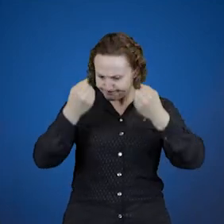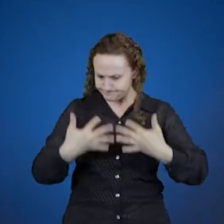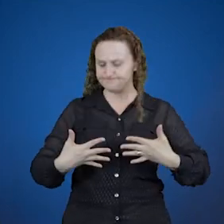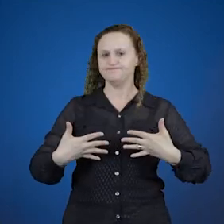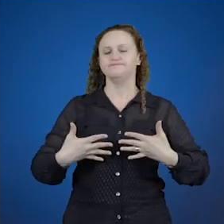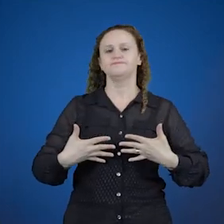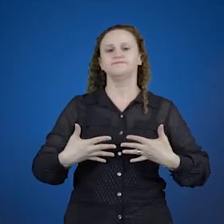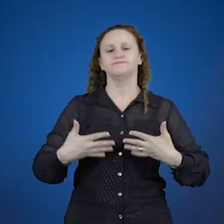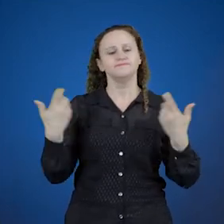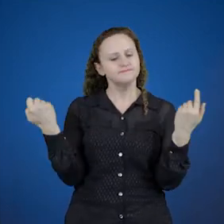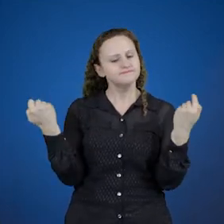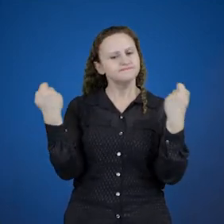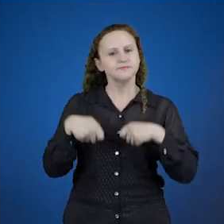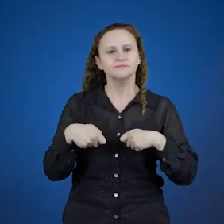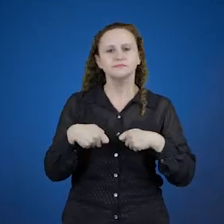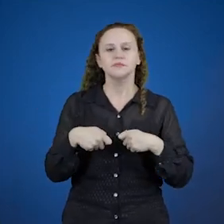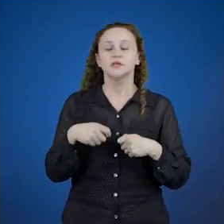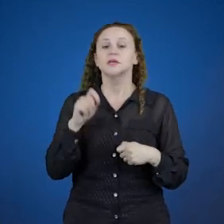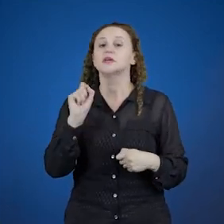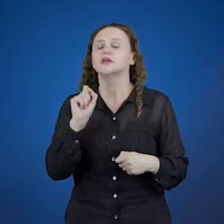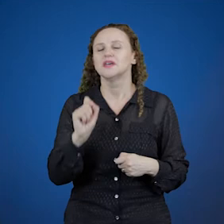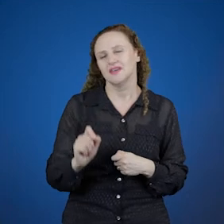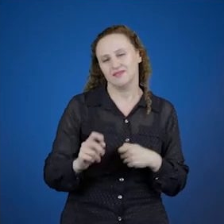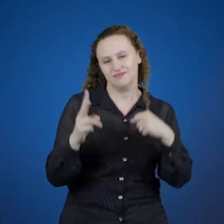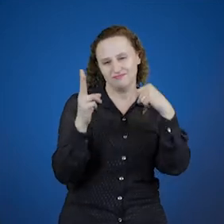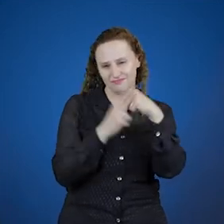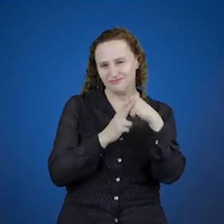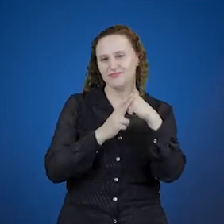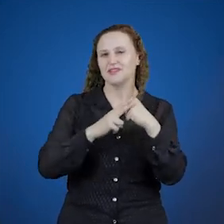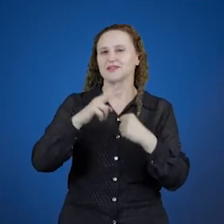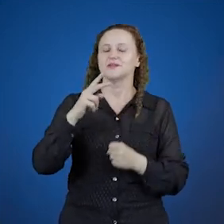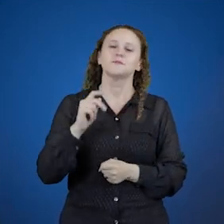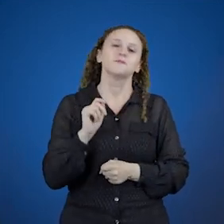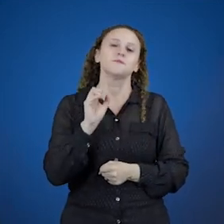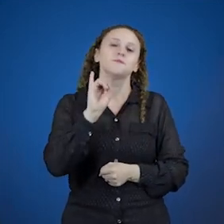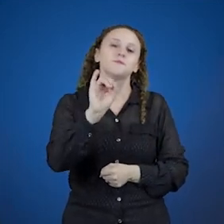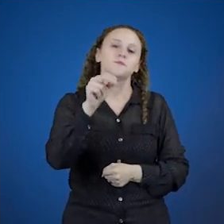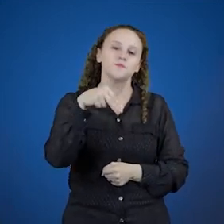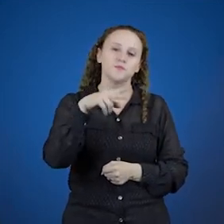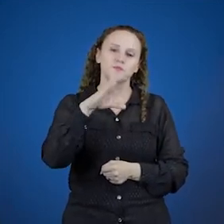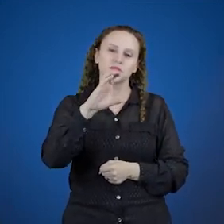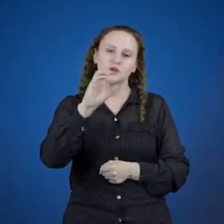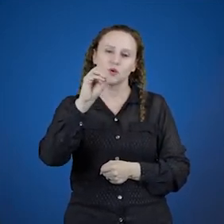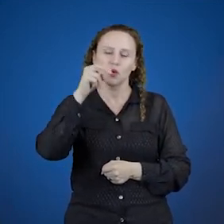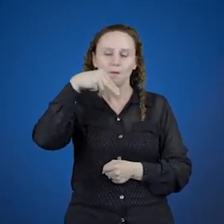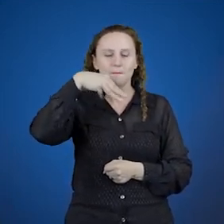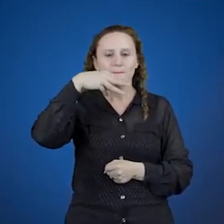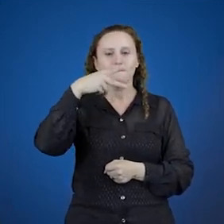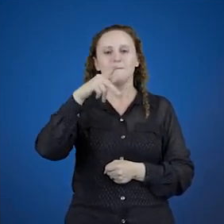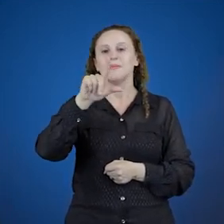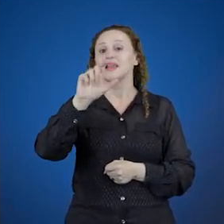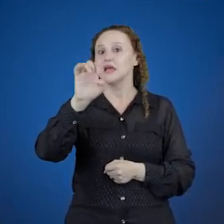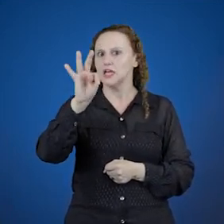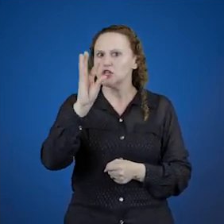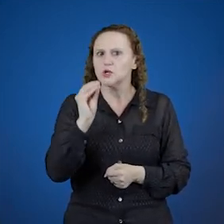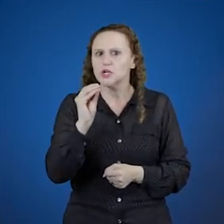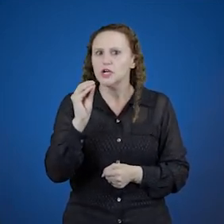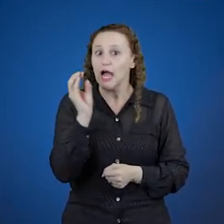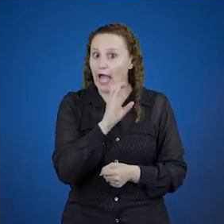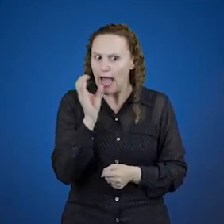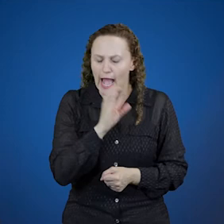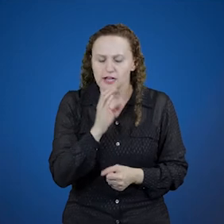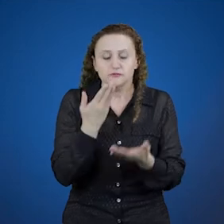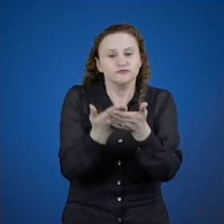preciso explicitar são verbos chamados de prejudicação incompleta rapidinho aí o aluno que vá